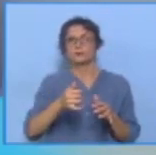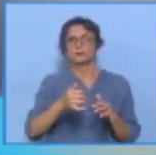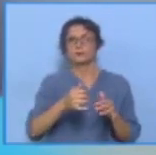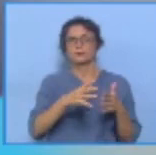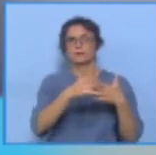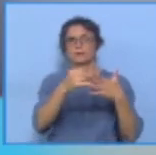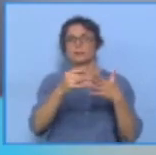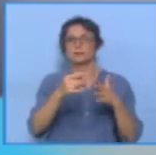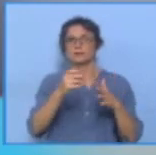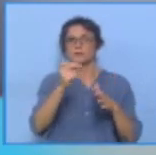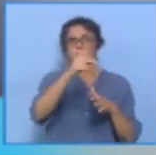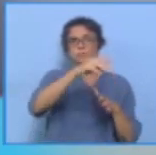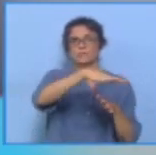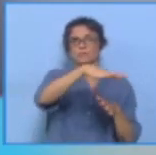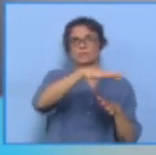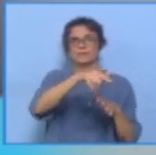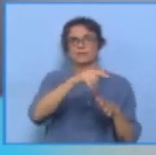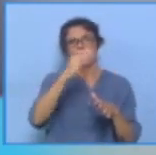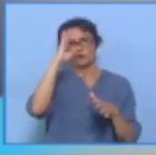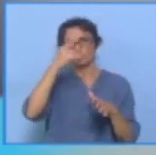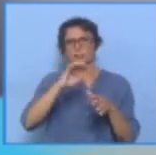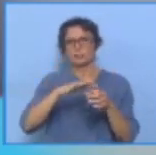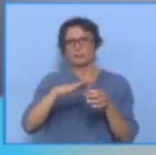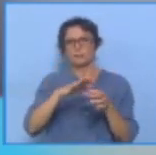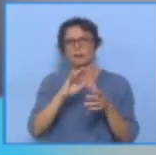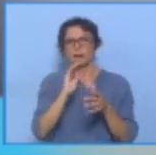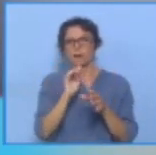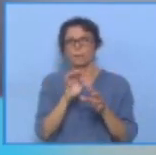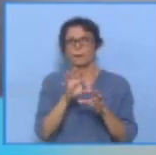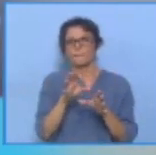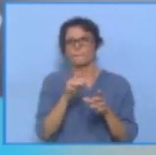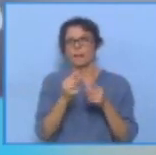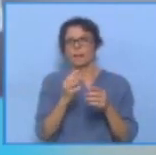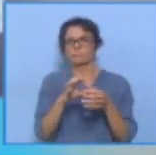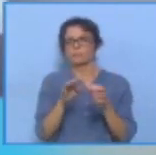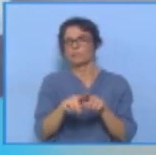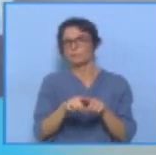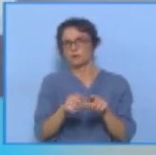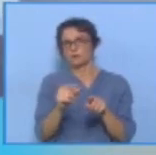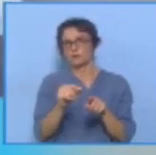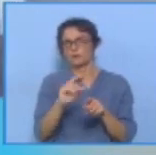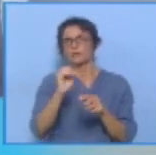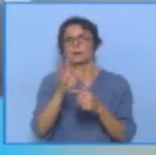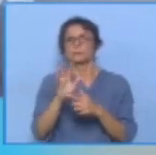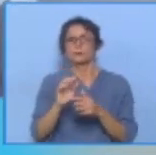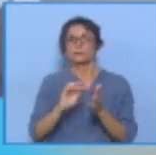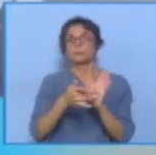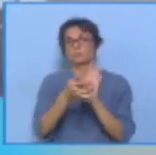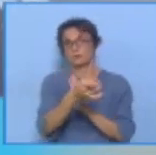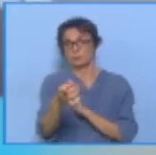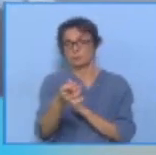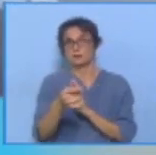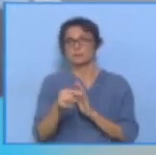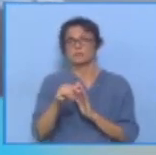questão política que vai provavelmente dominar o início e a problemática que se tem vindo a colocar, sobretudo no Brasil, de se ver